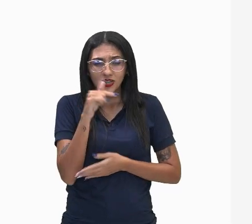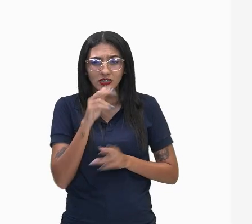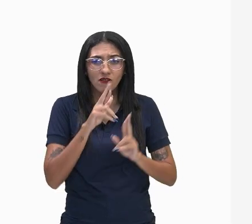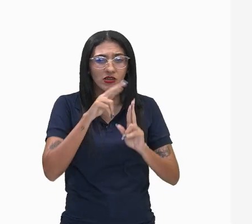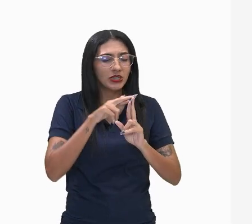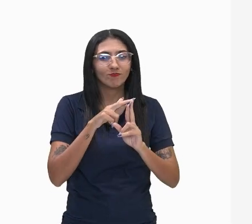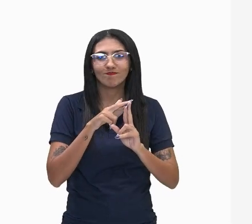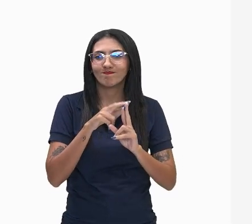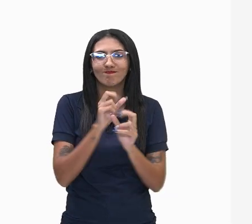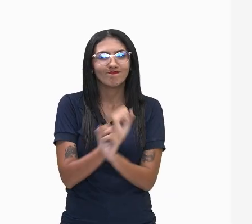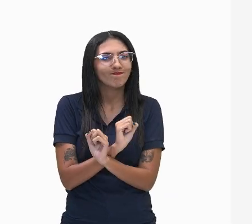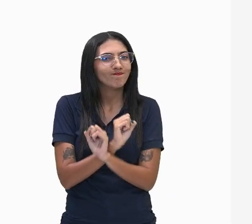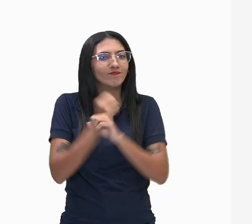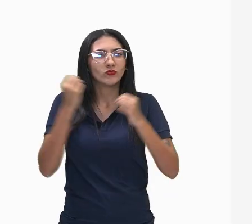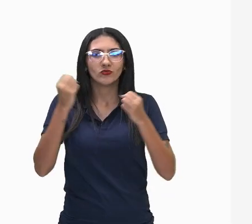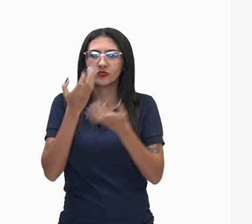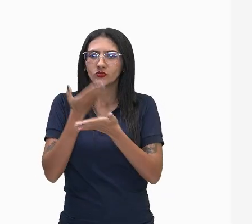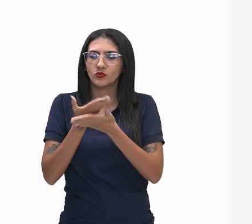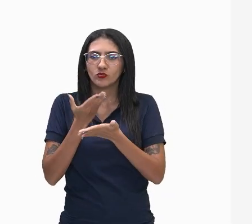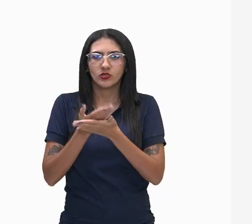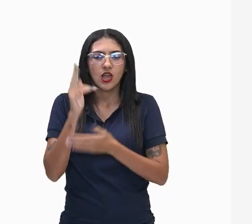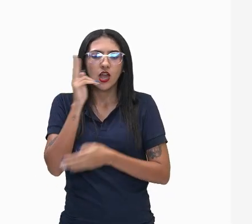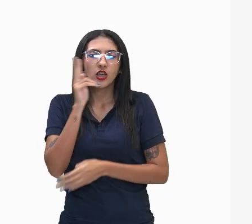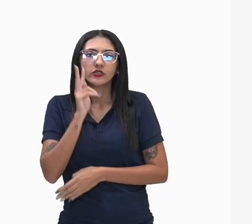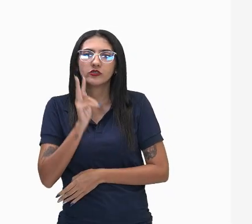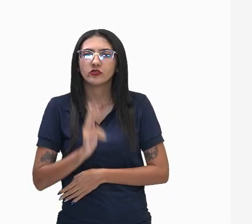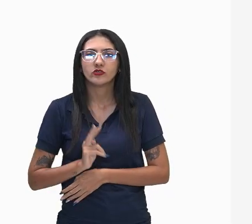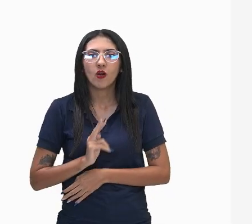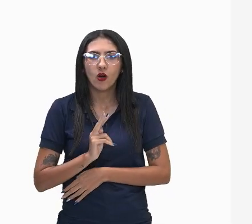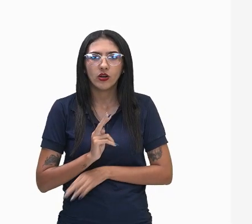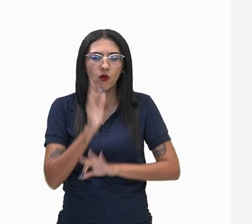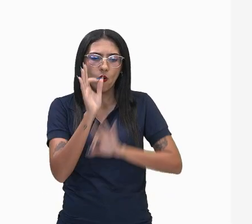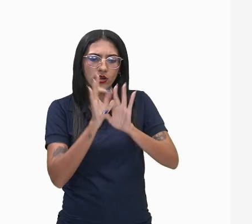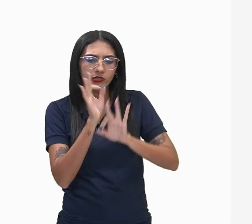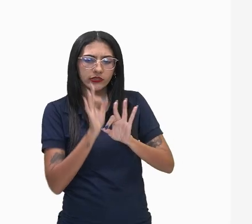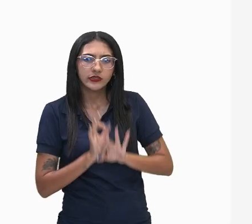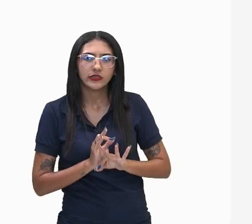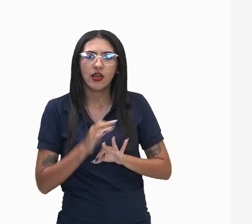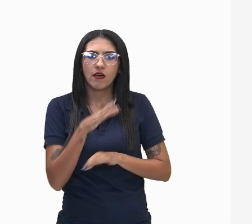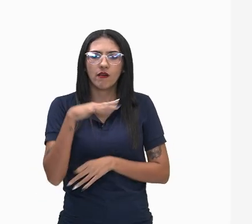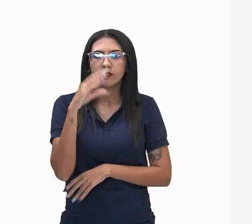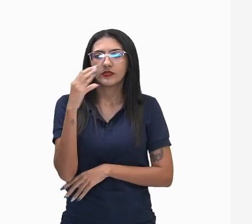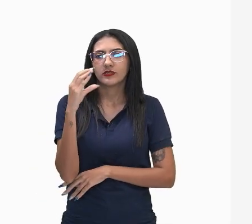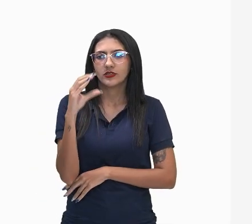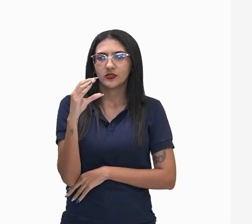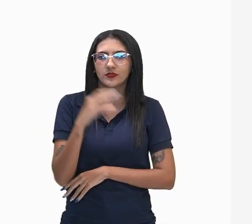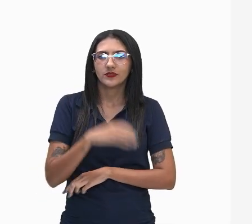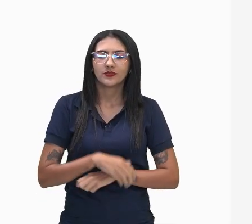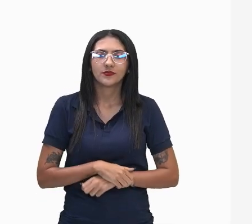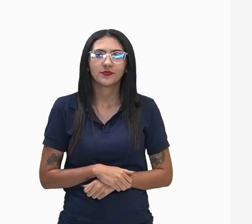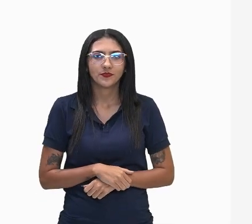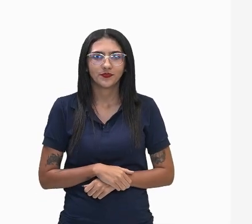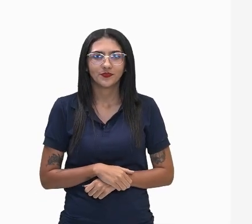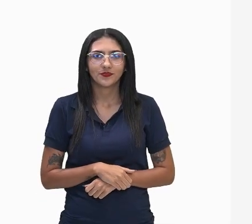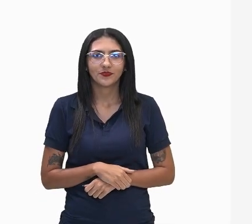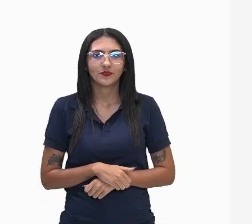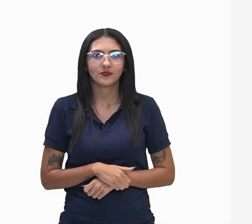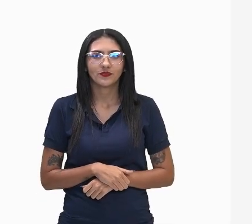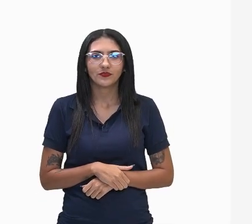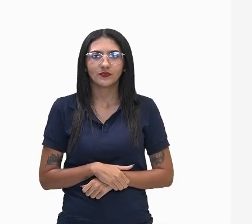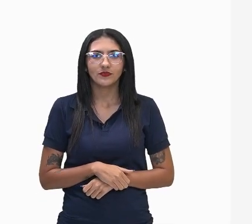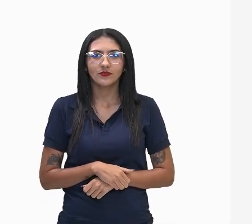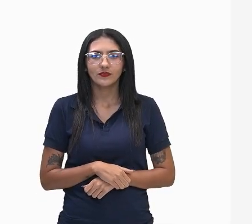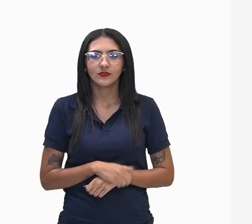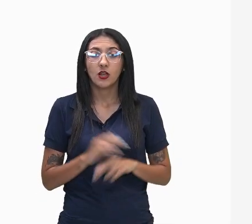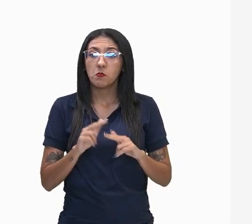impossível estudar a história de forma sistemática e científica. Então, você percebe